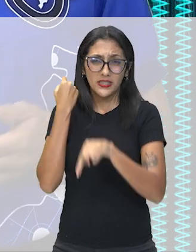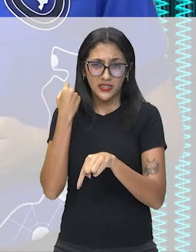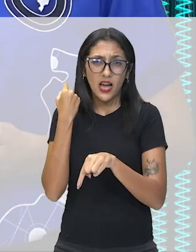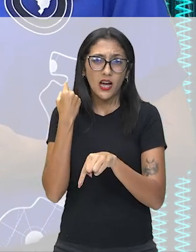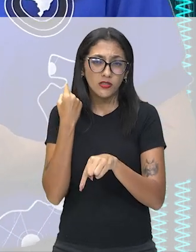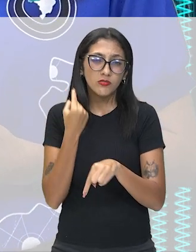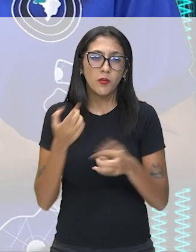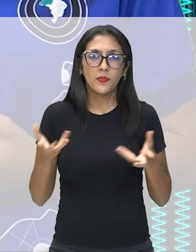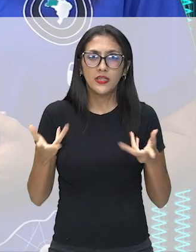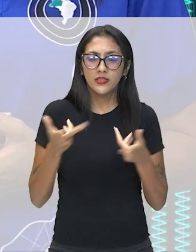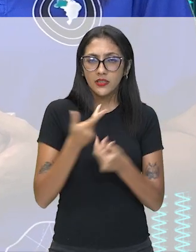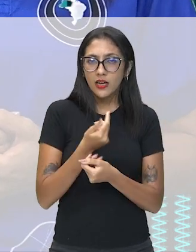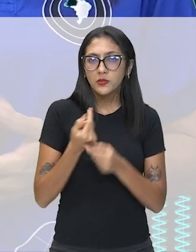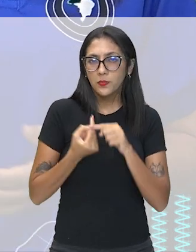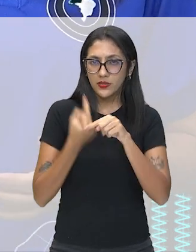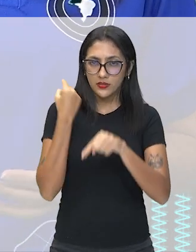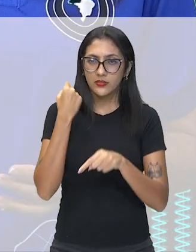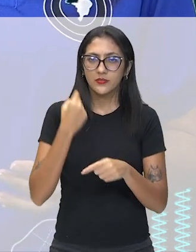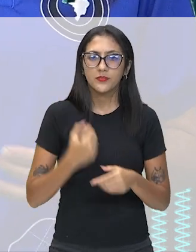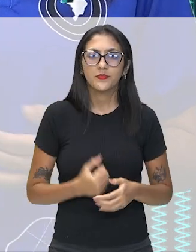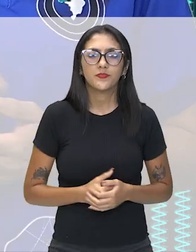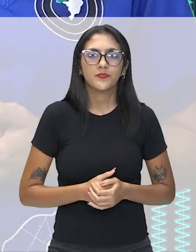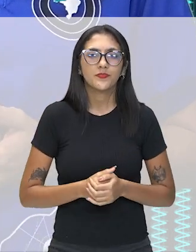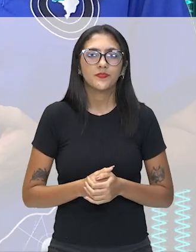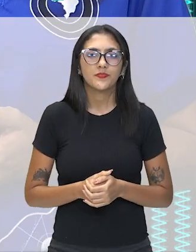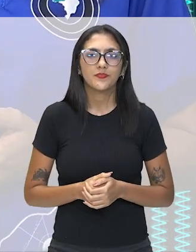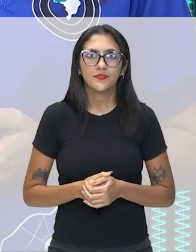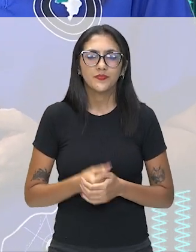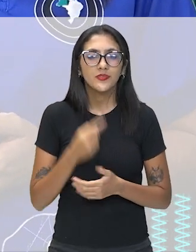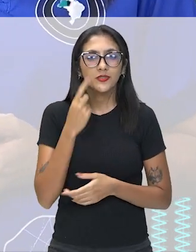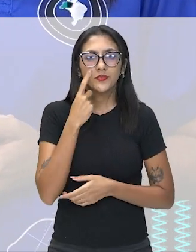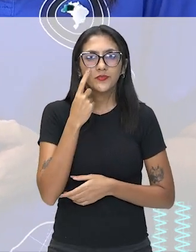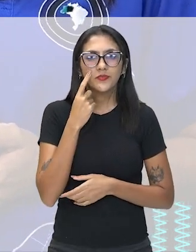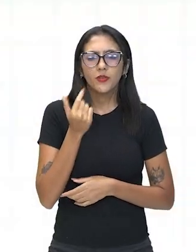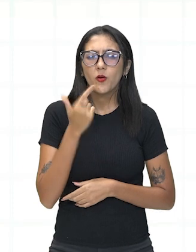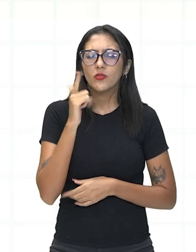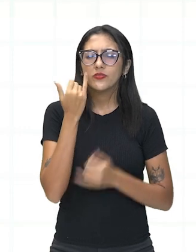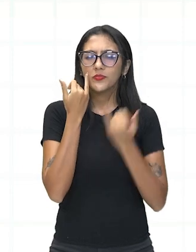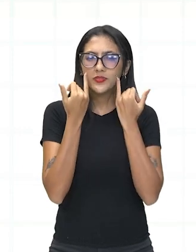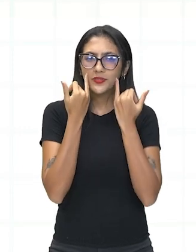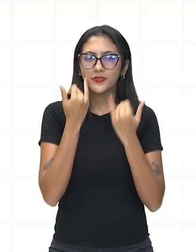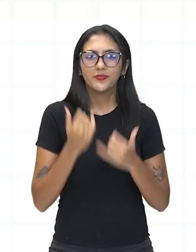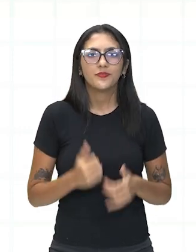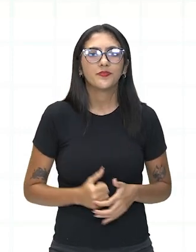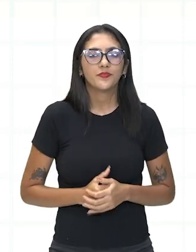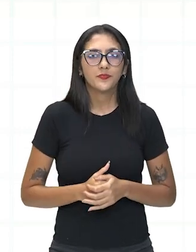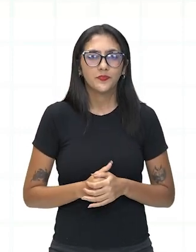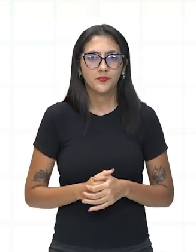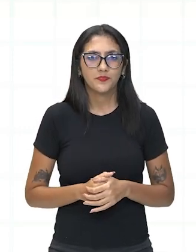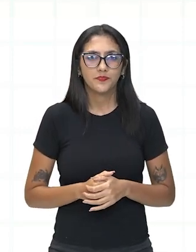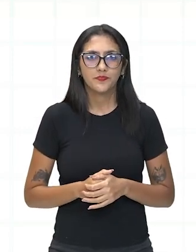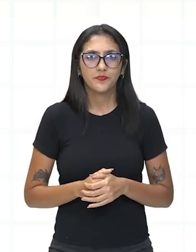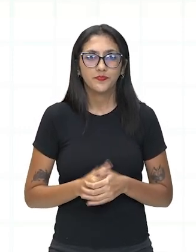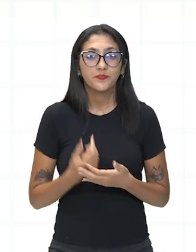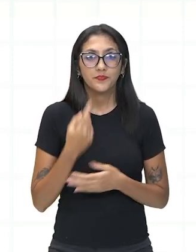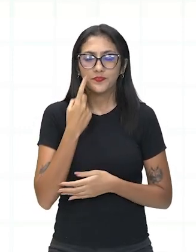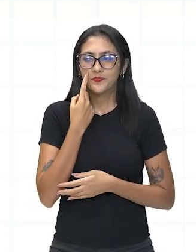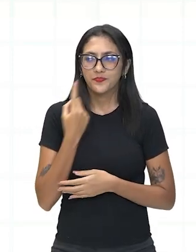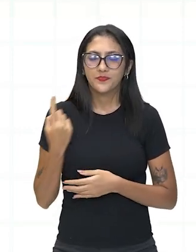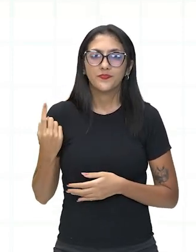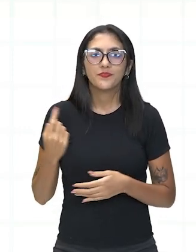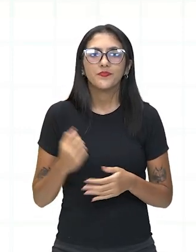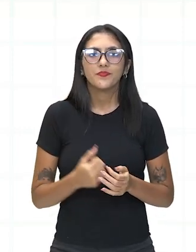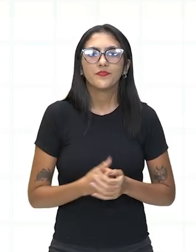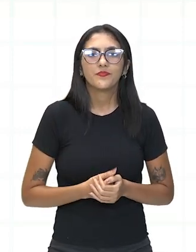mais informações àquele verbo. Vamos ver aqui mais informações aqui comigo. Então, olha só. Na